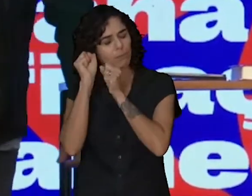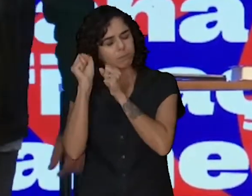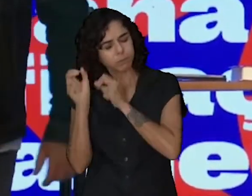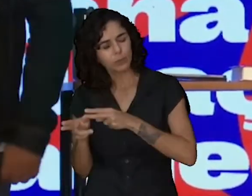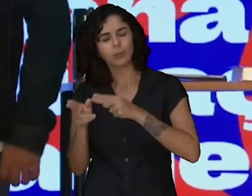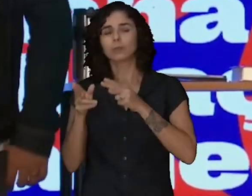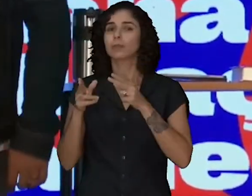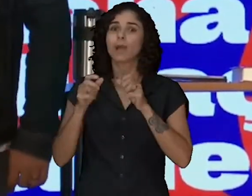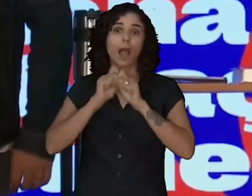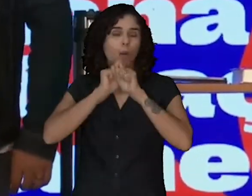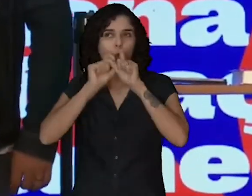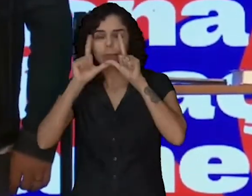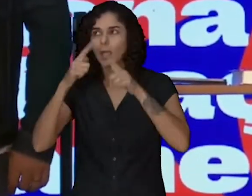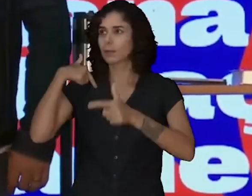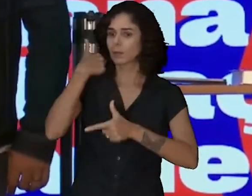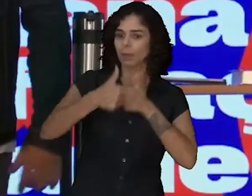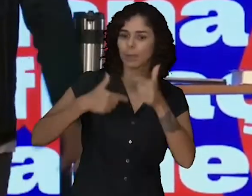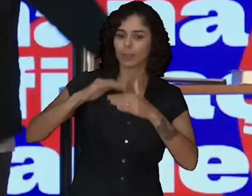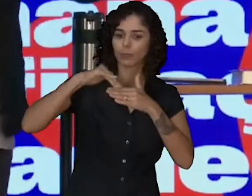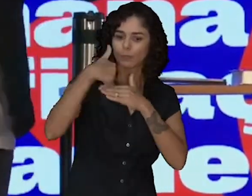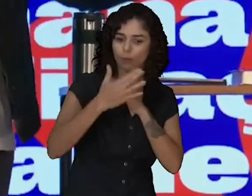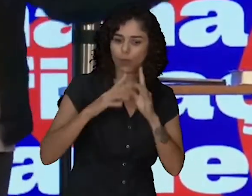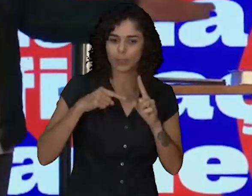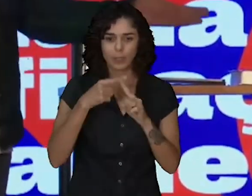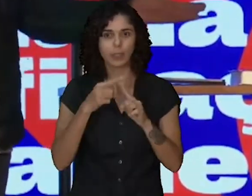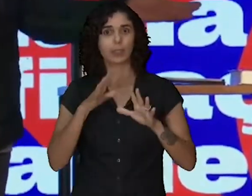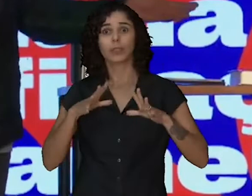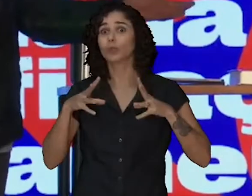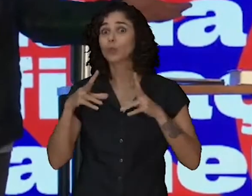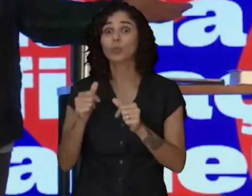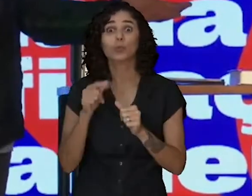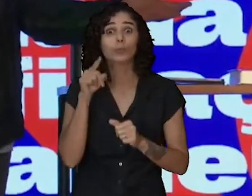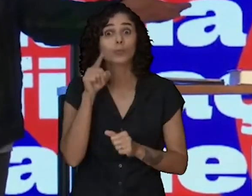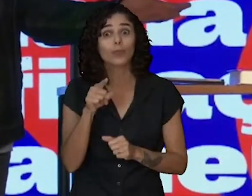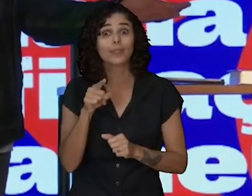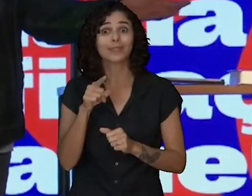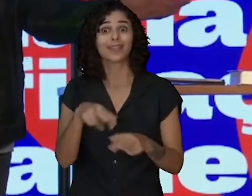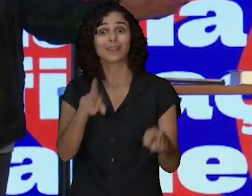de Deus. Você foi chamado por Deus.